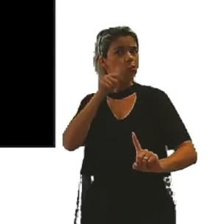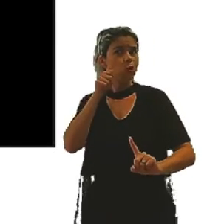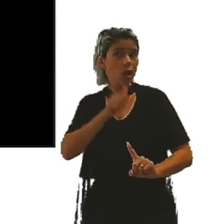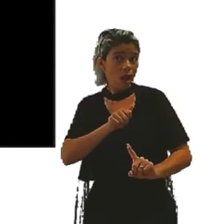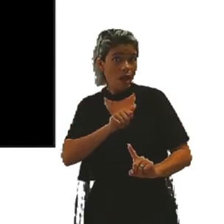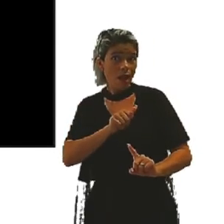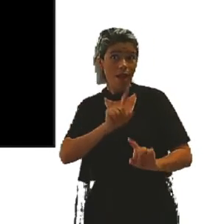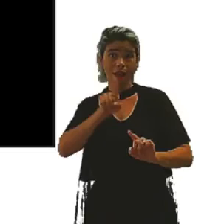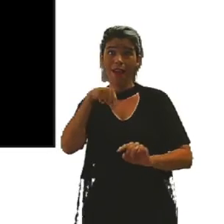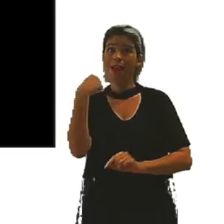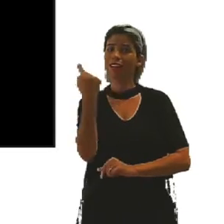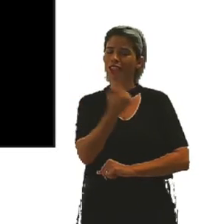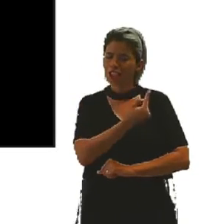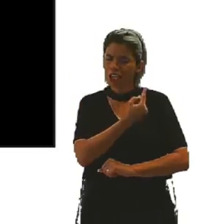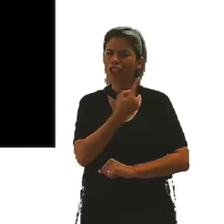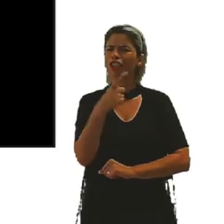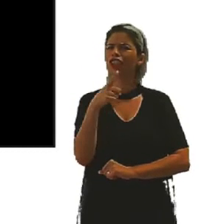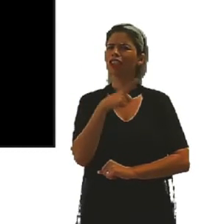nós estamos